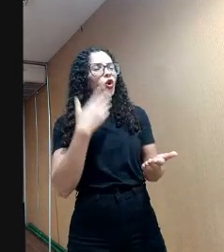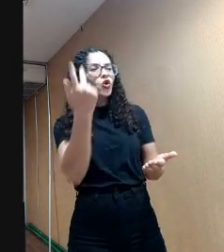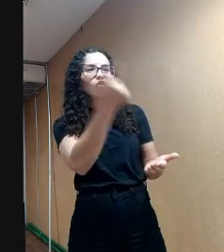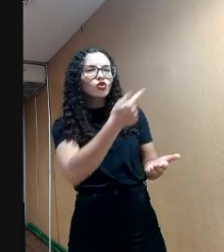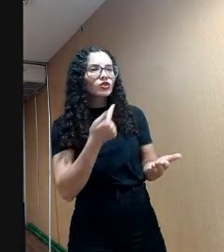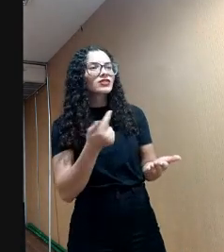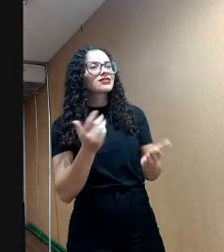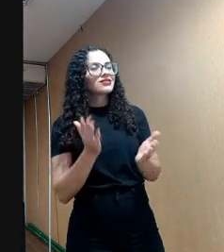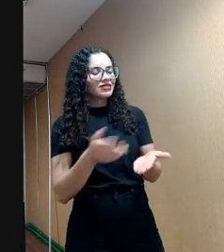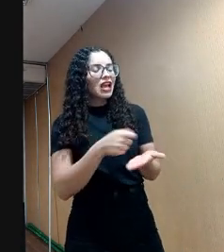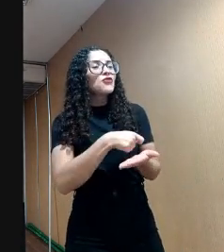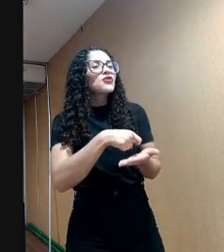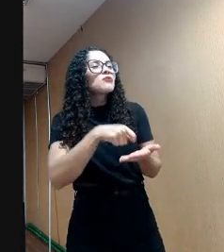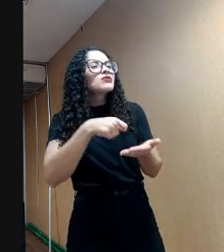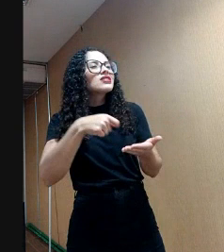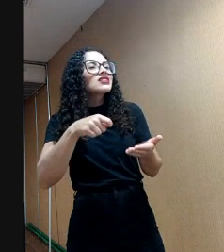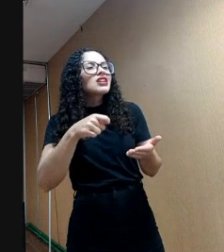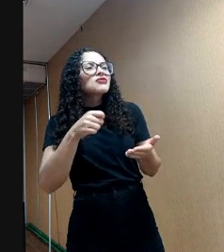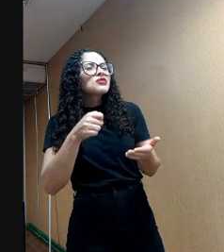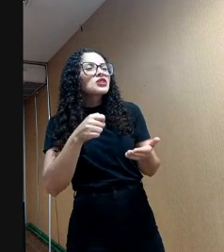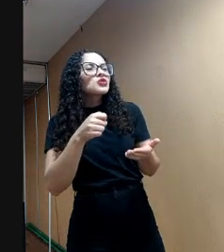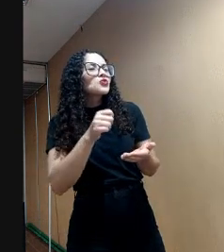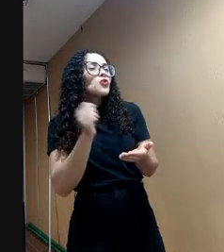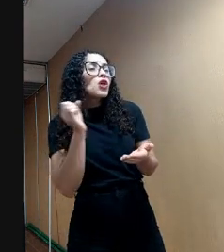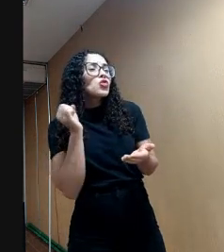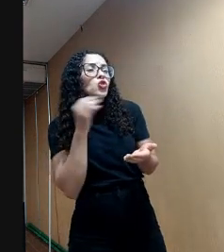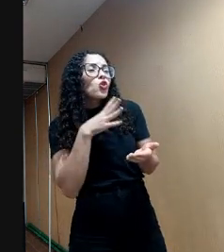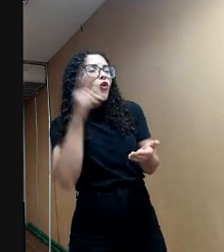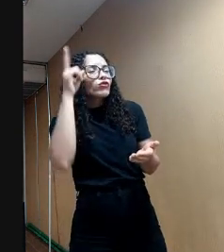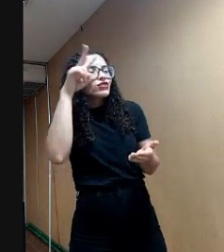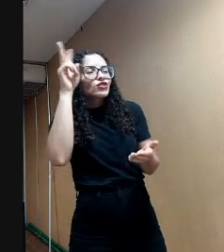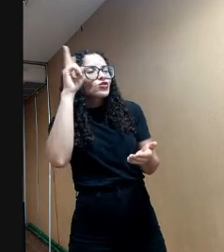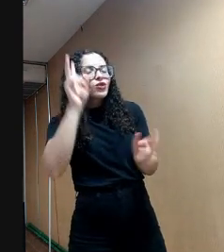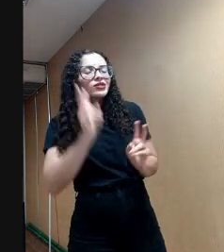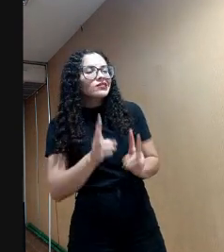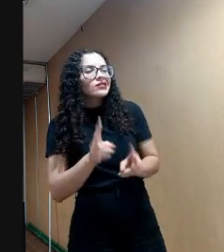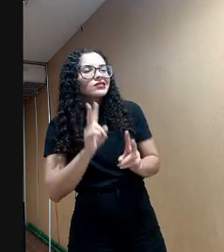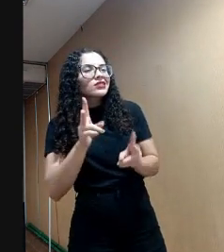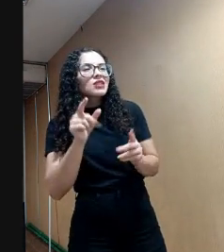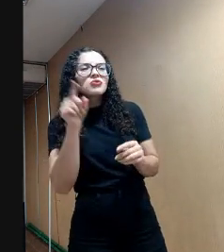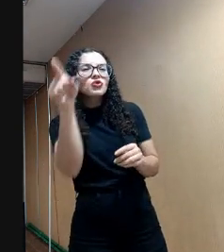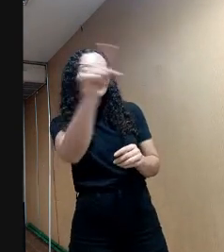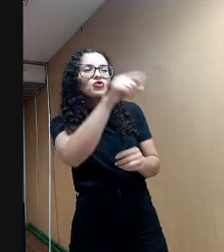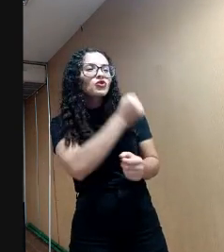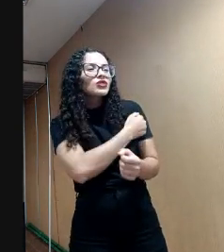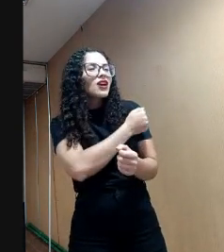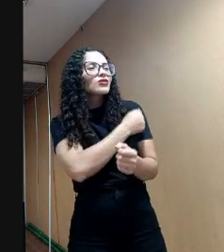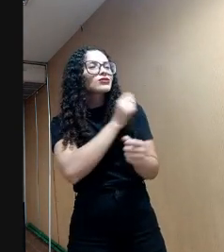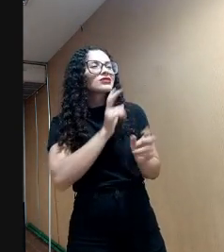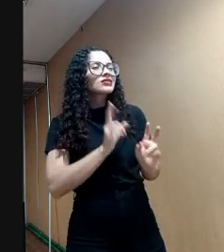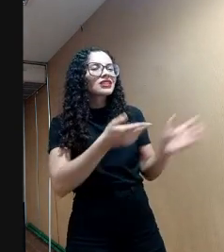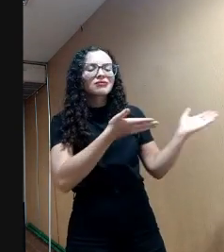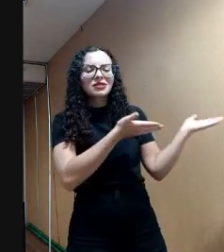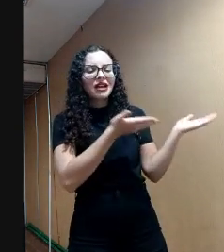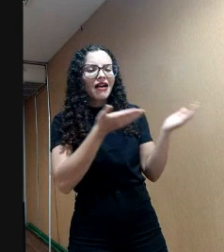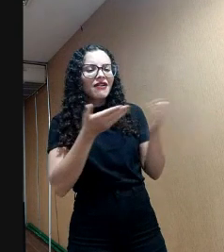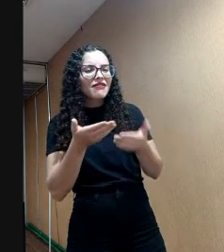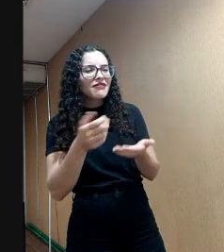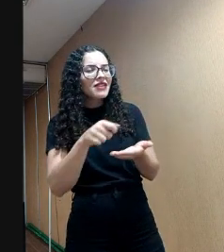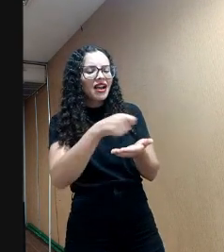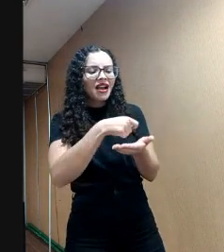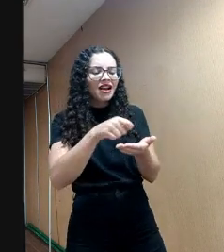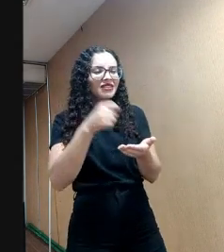uma saudação muito especial a todos e a todas que desenvolvem